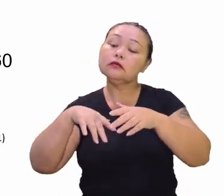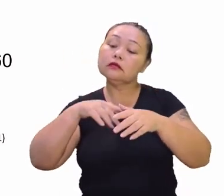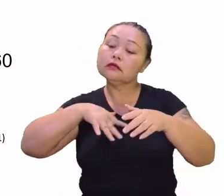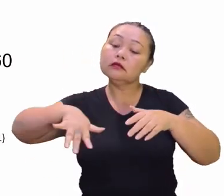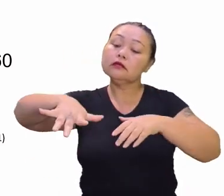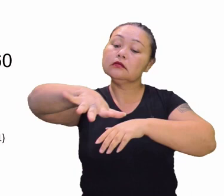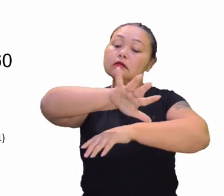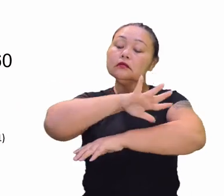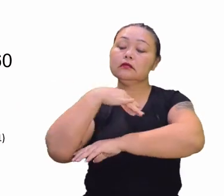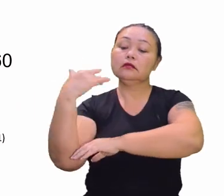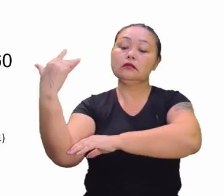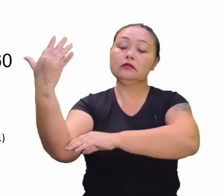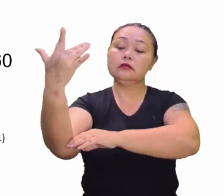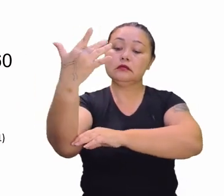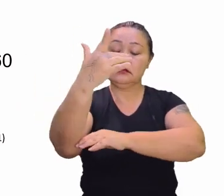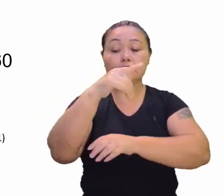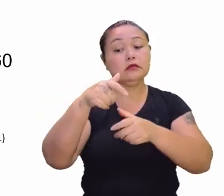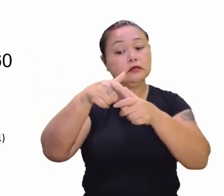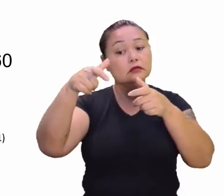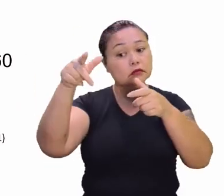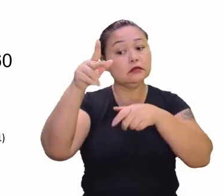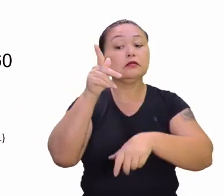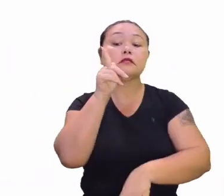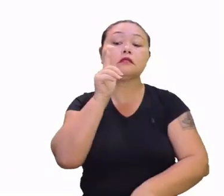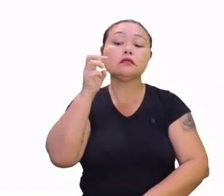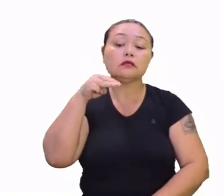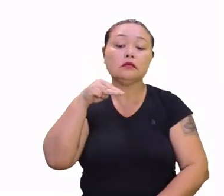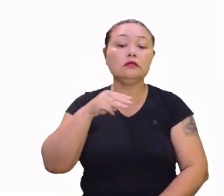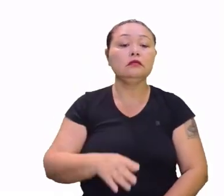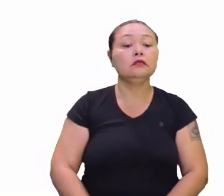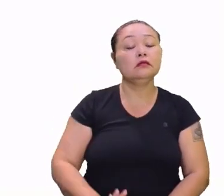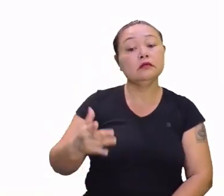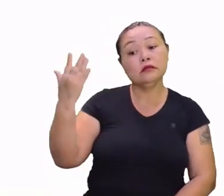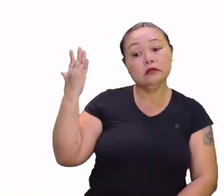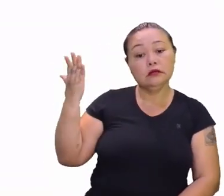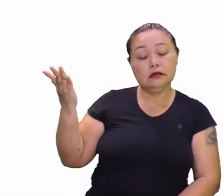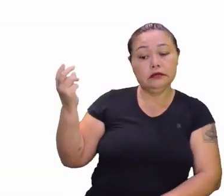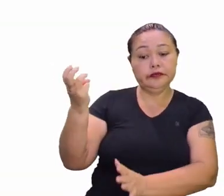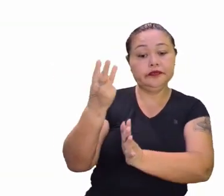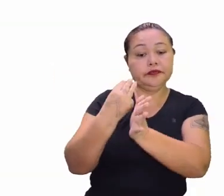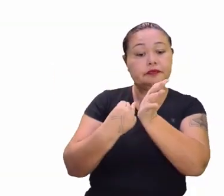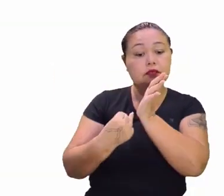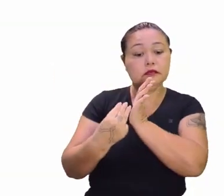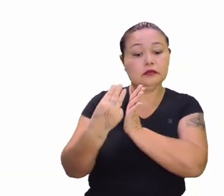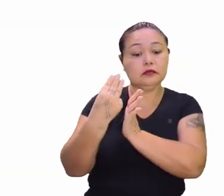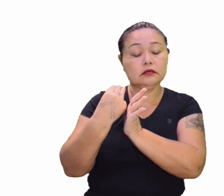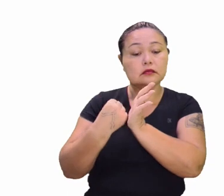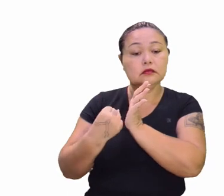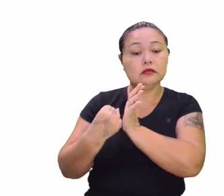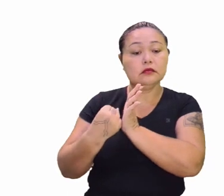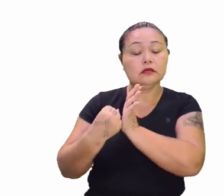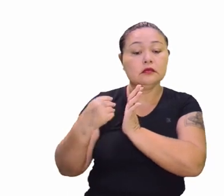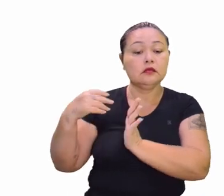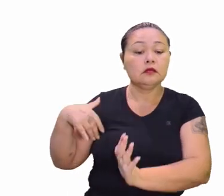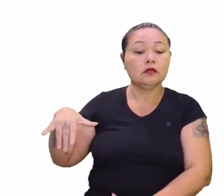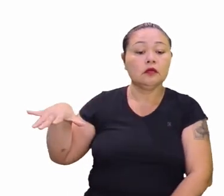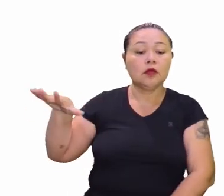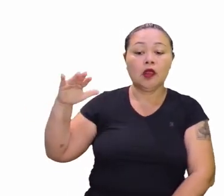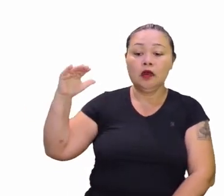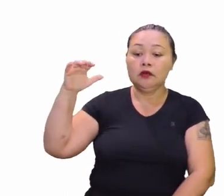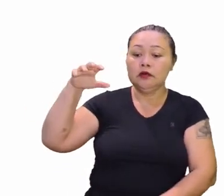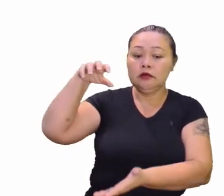florestal dos municípios de Rondônia. Beleza. Olha então esse mapa aí. Nós temos aí